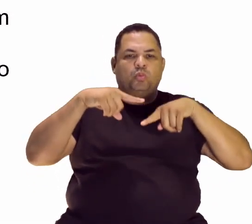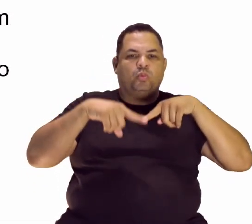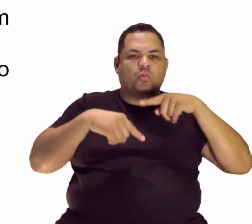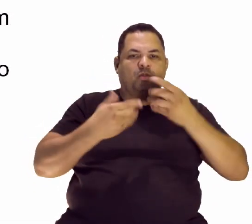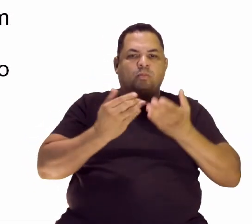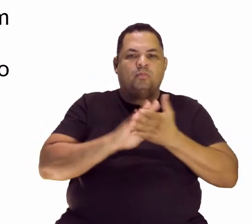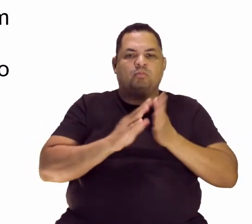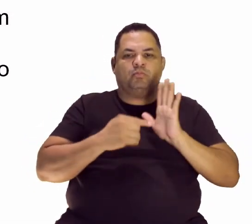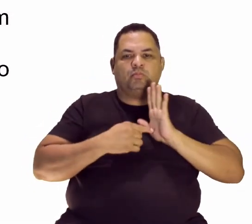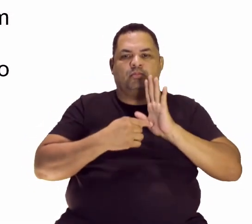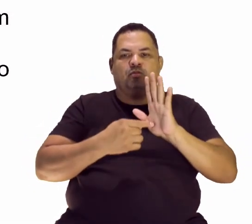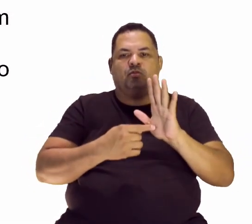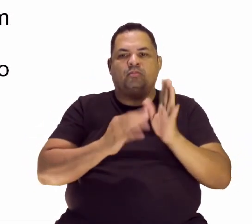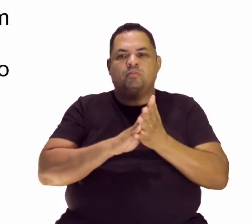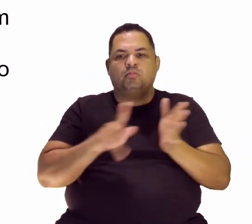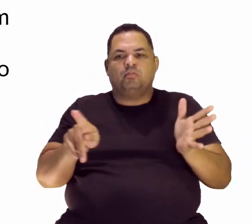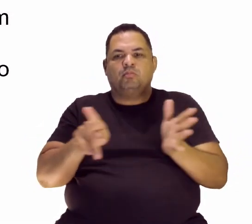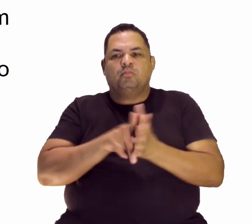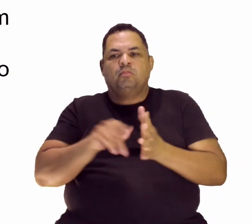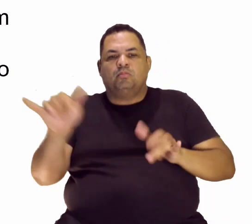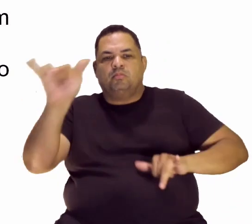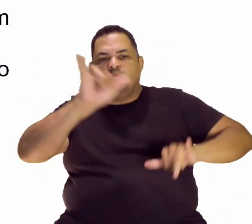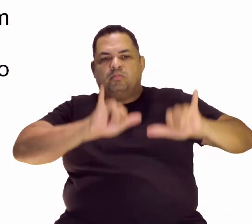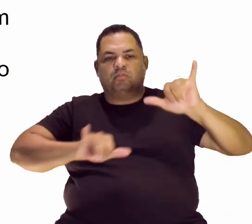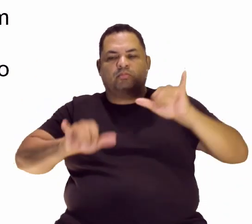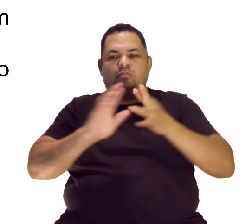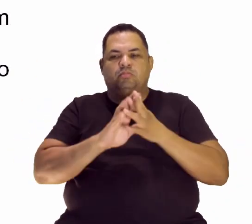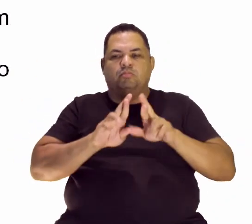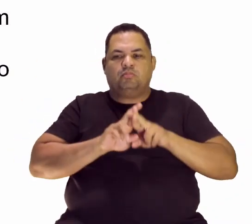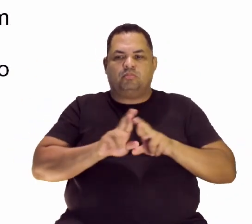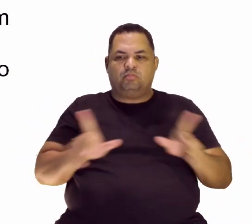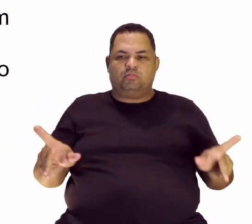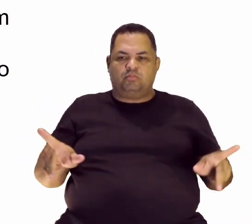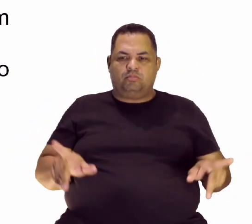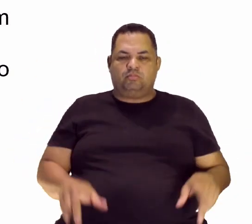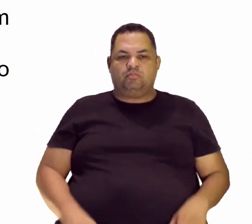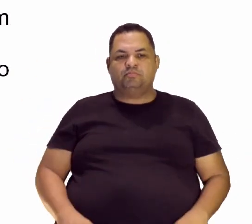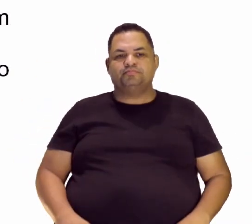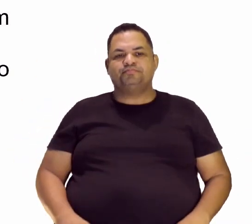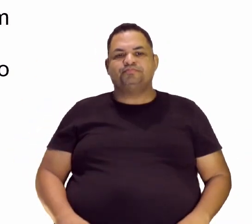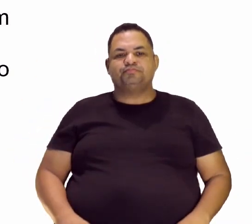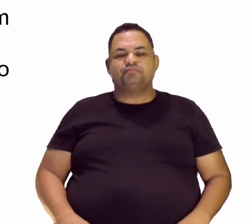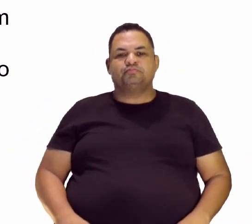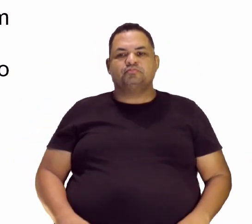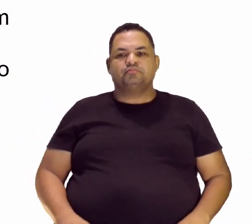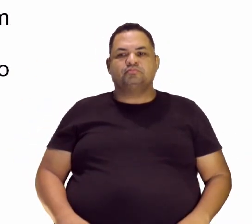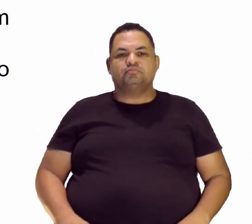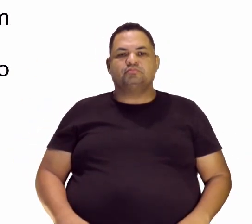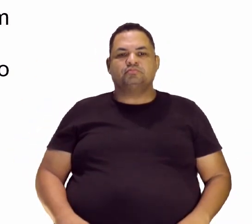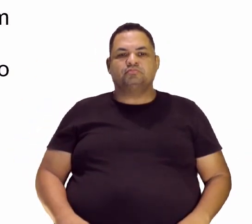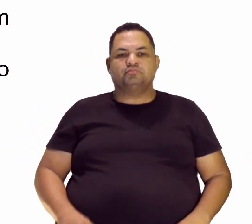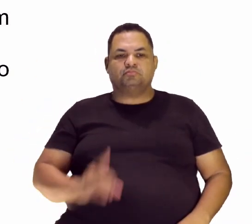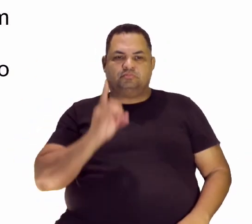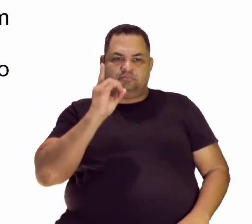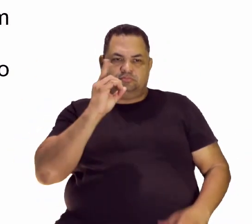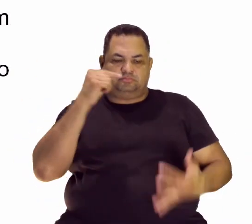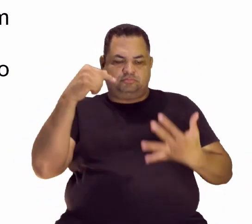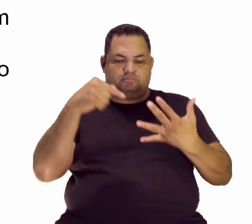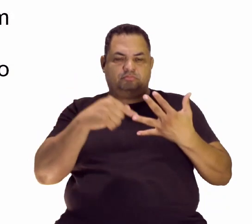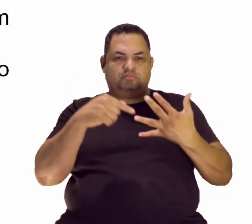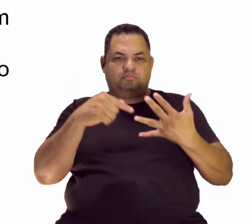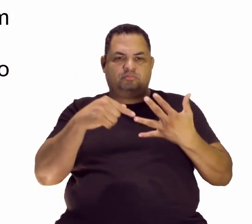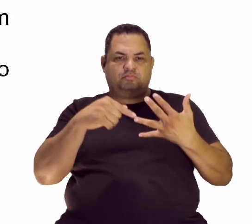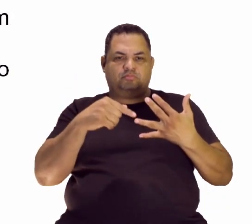os elementos químicos apresentam propriedades químicas bem diferentes, bem distintas? Na letra